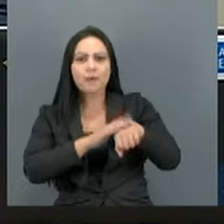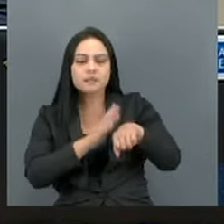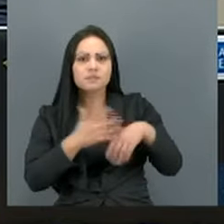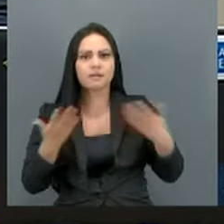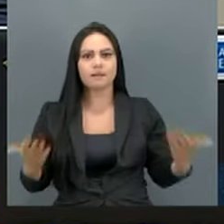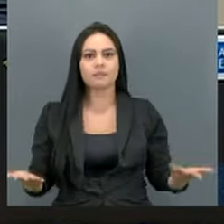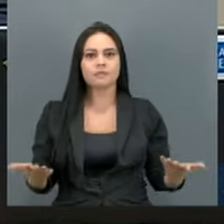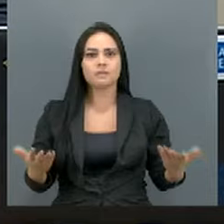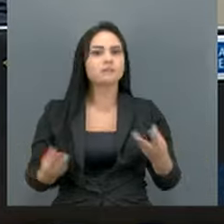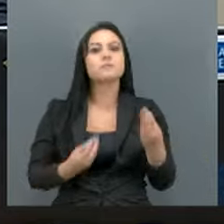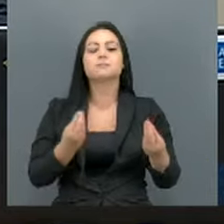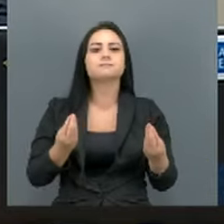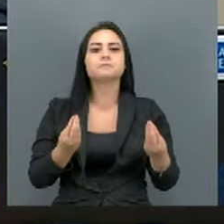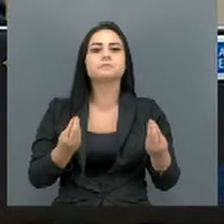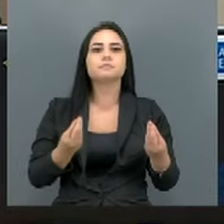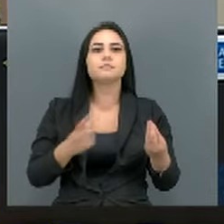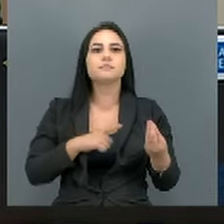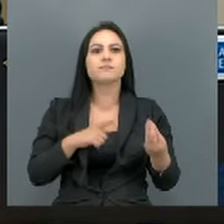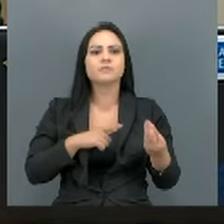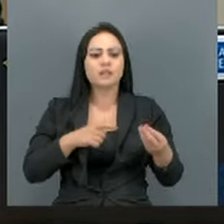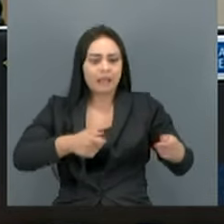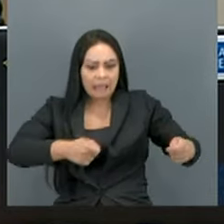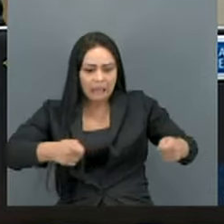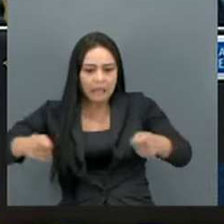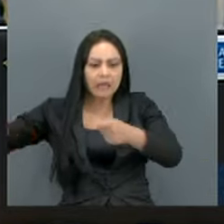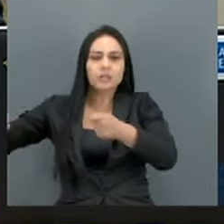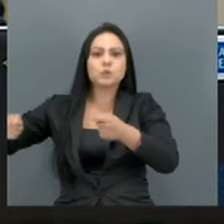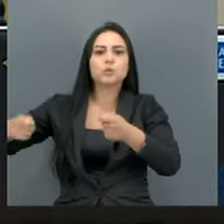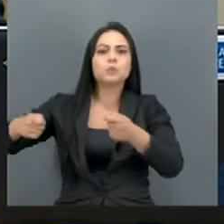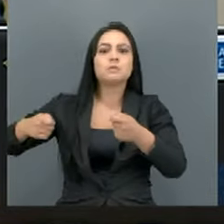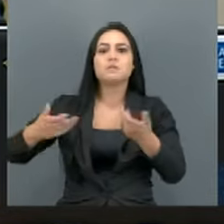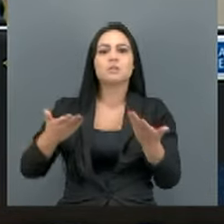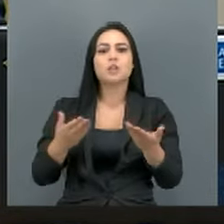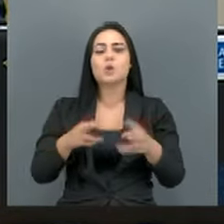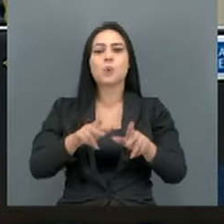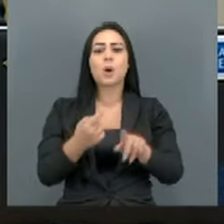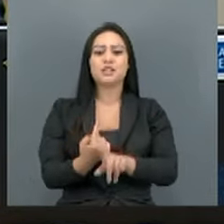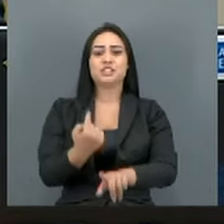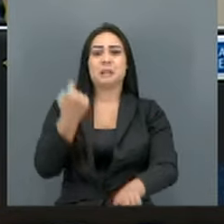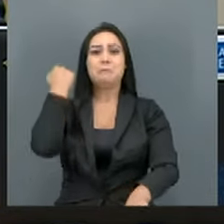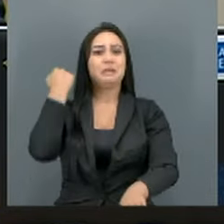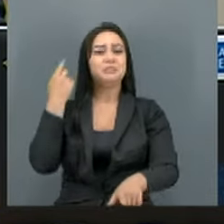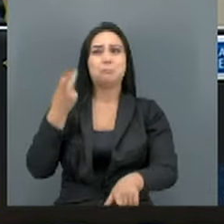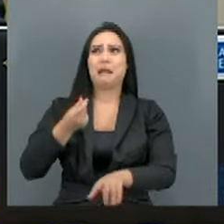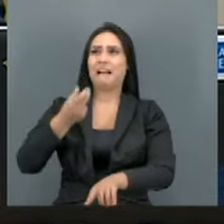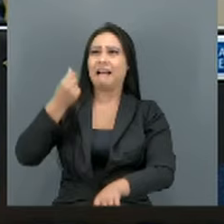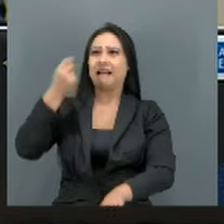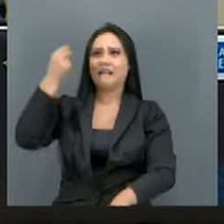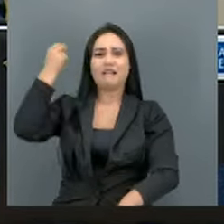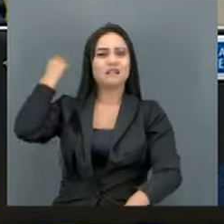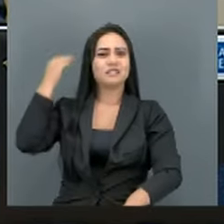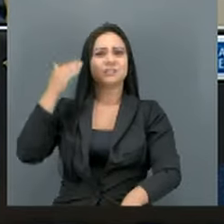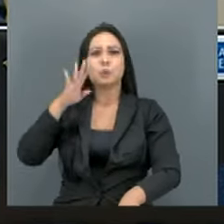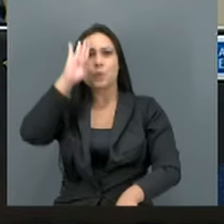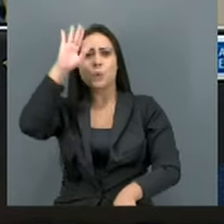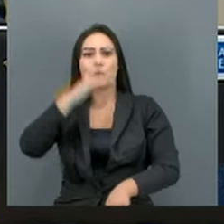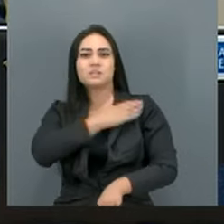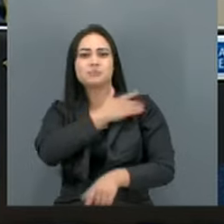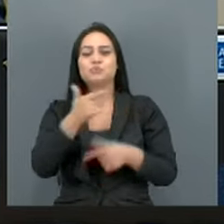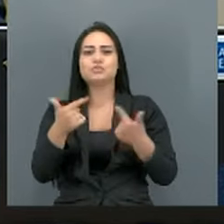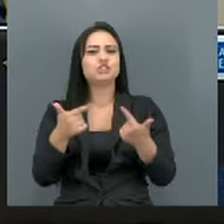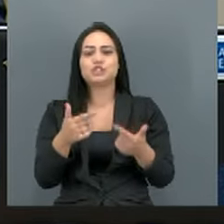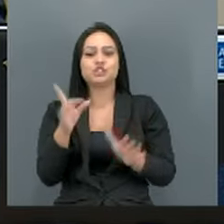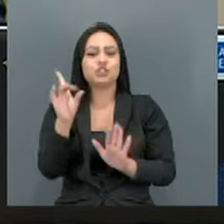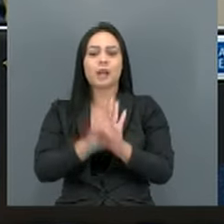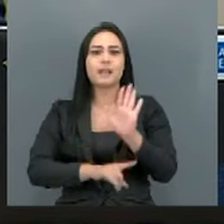rede. Vai sair carregado em rede com o Mourão, mas como era antigamente nos seringais, que o coronel, os seringais não dava o direito das